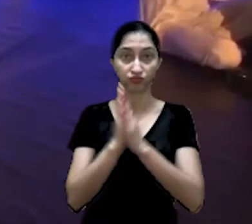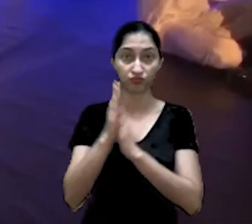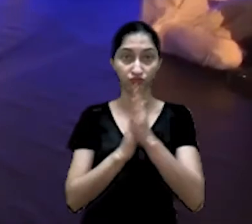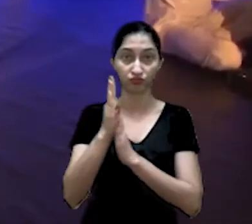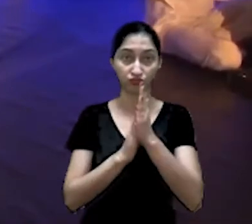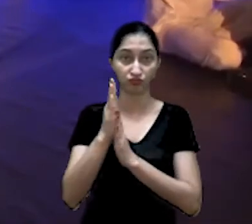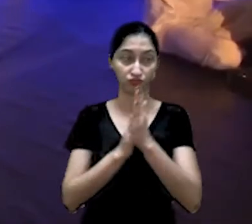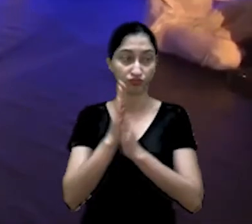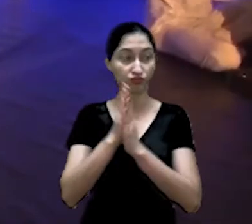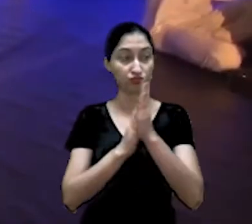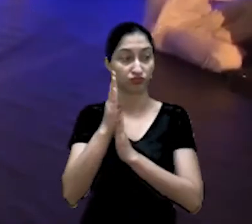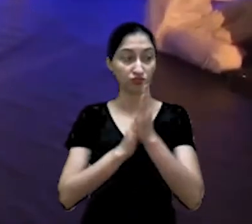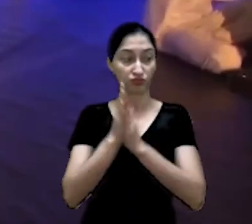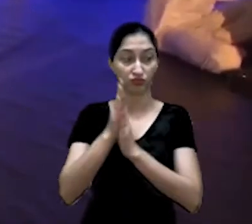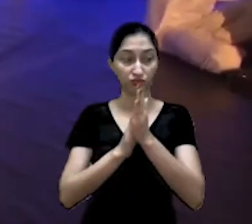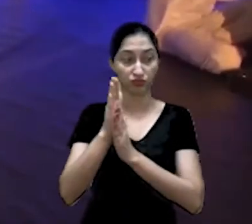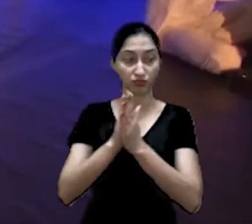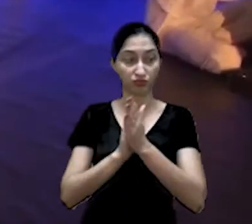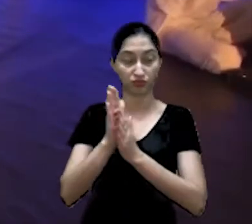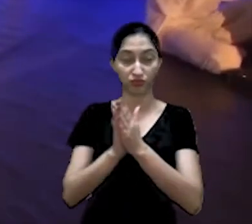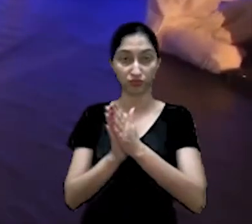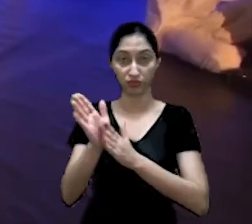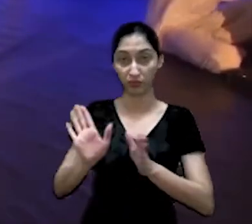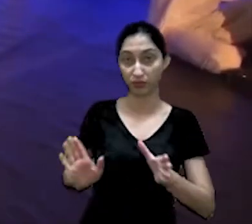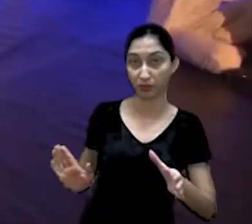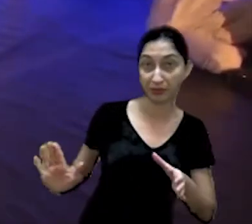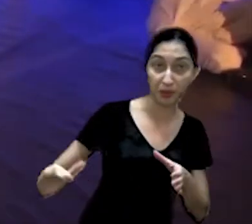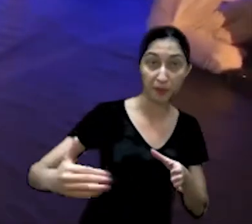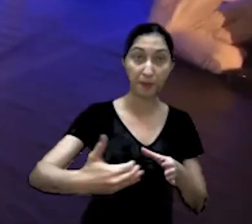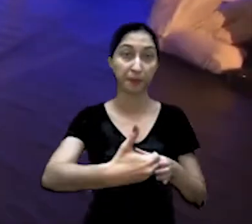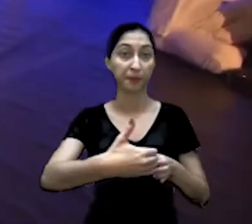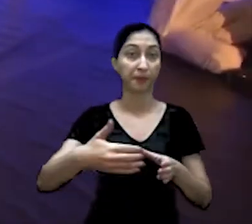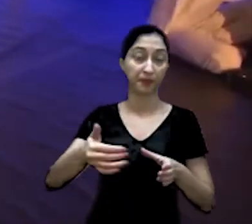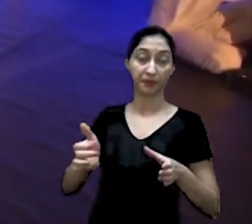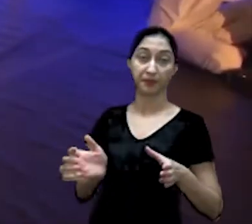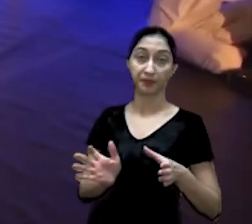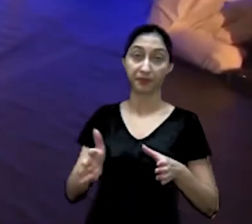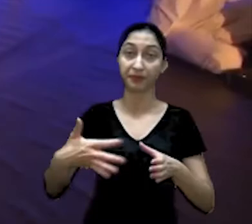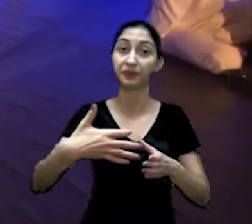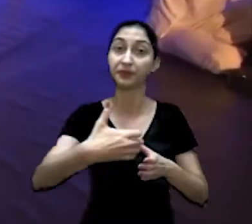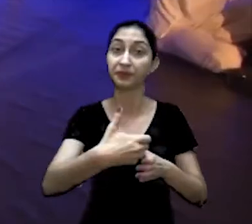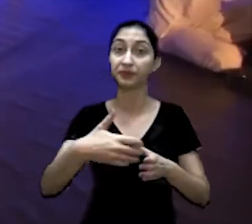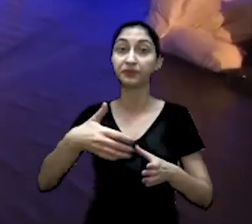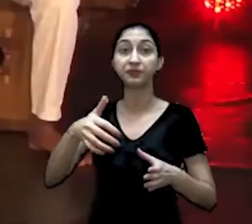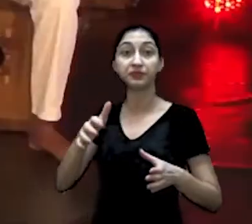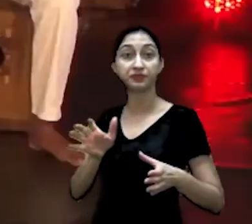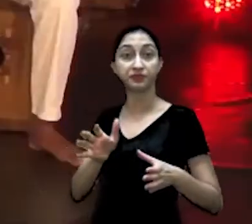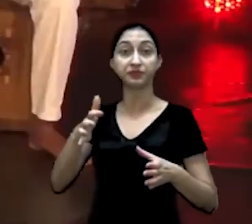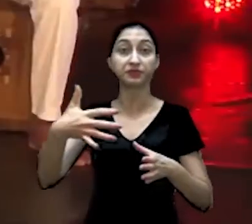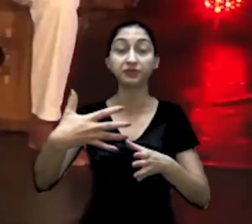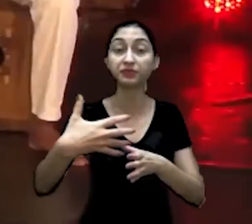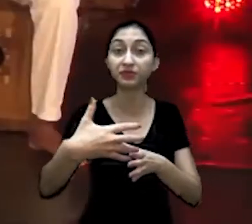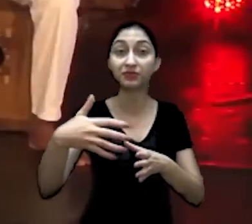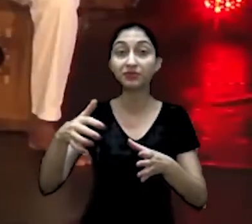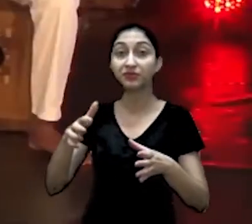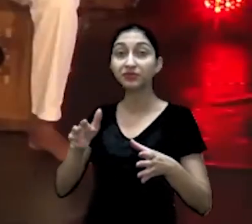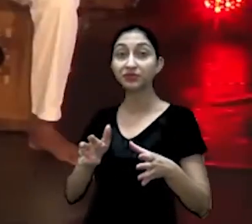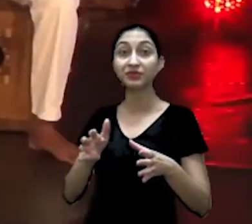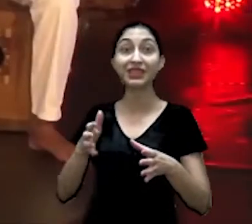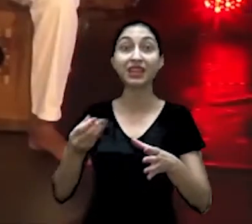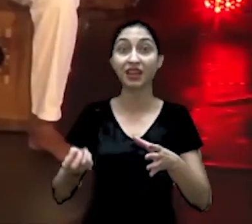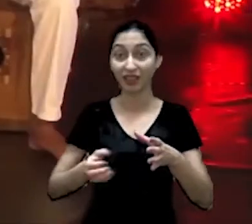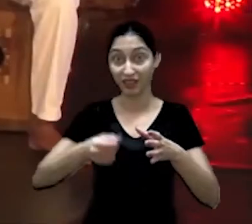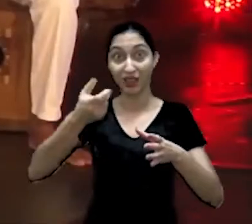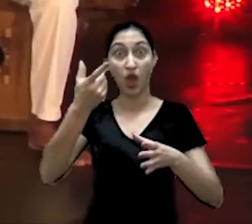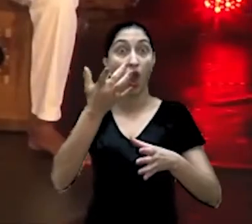e passar por detrás da botija. E assim vai cair um montão de